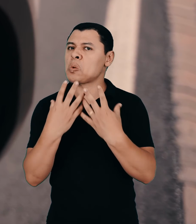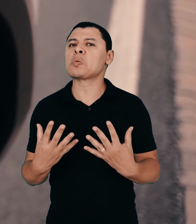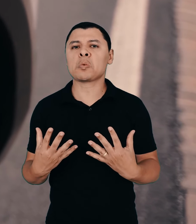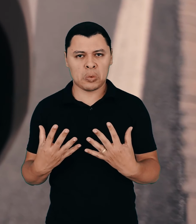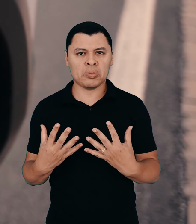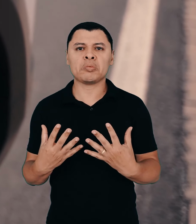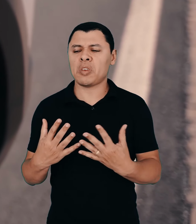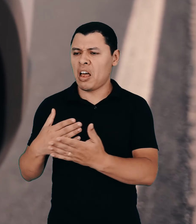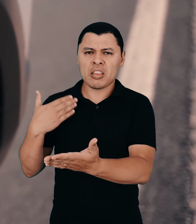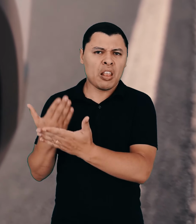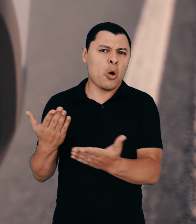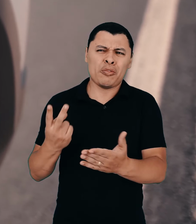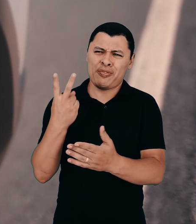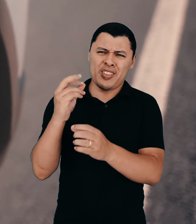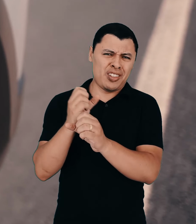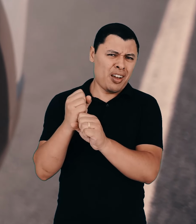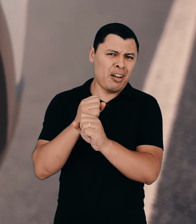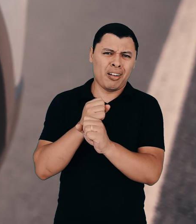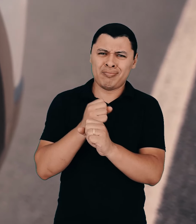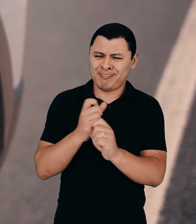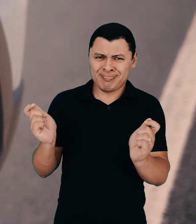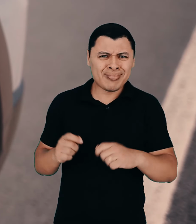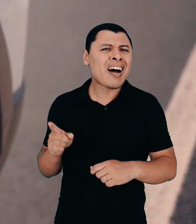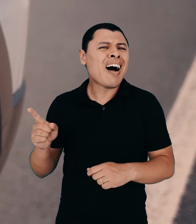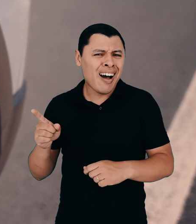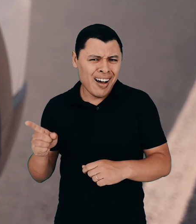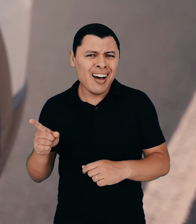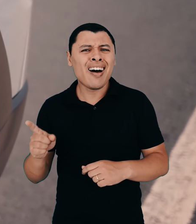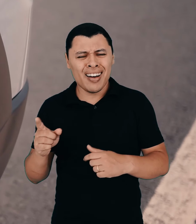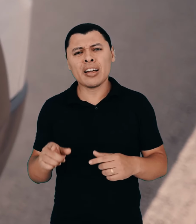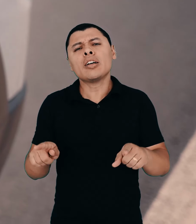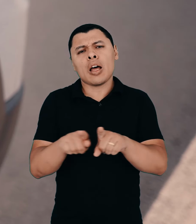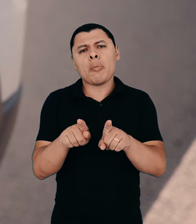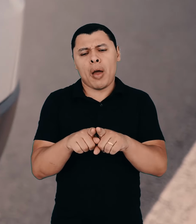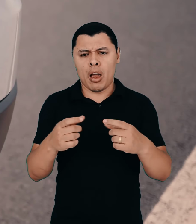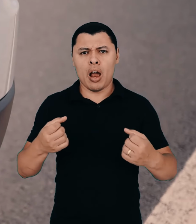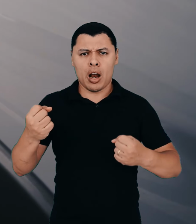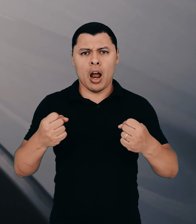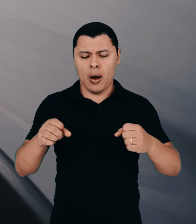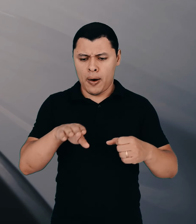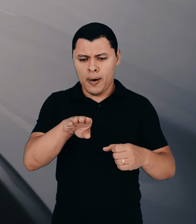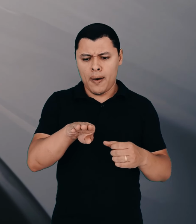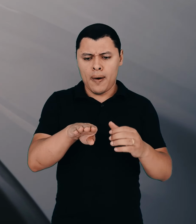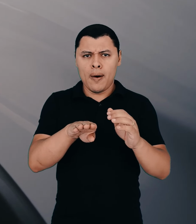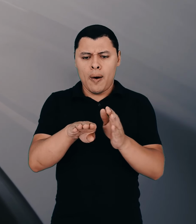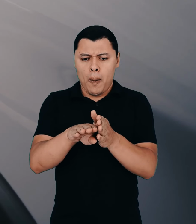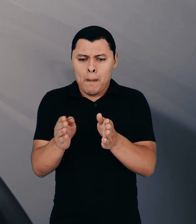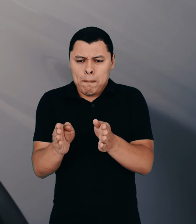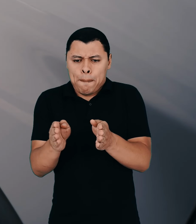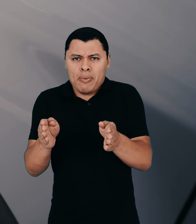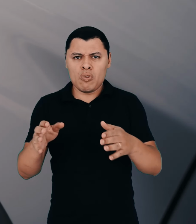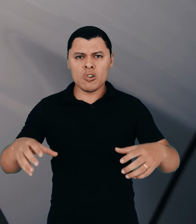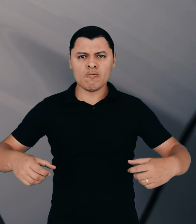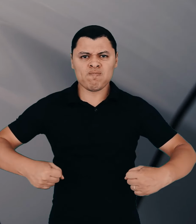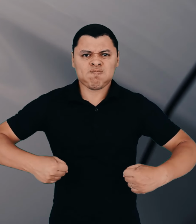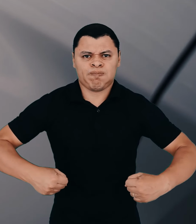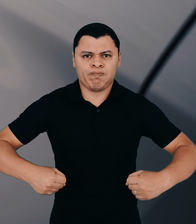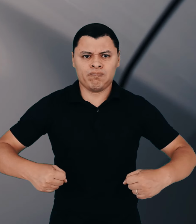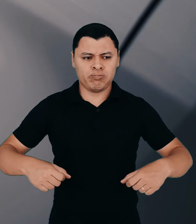Então aqui é só uma evolução do conceito, né? Você tem uma plataforma mais parruda, já mais sólida, mais reforçada, mais rígida,